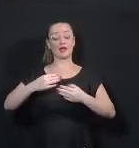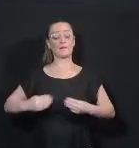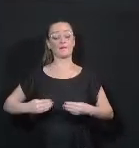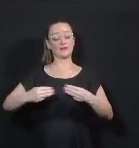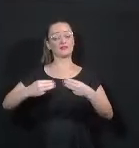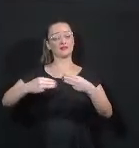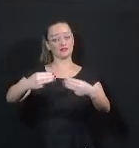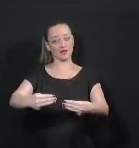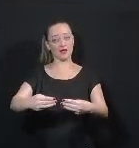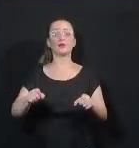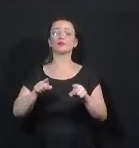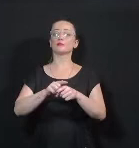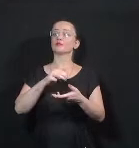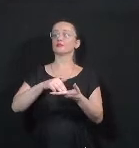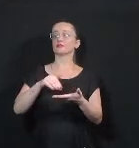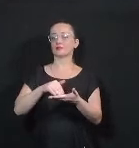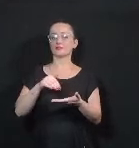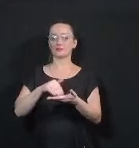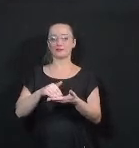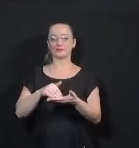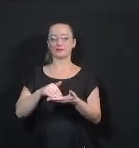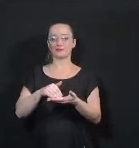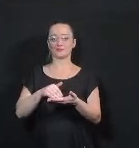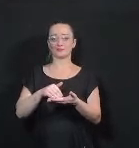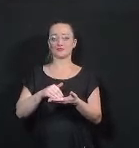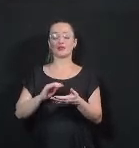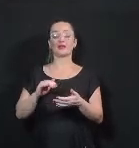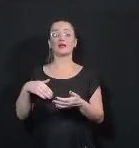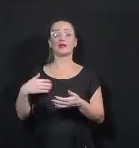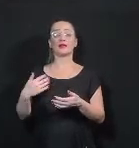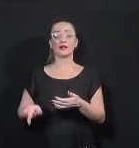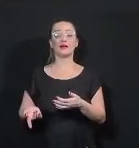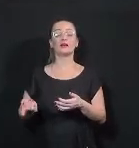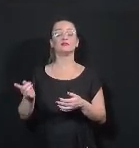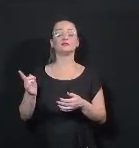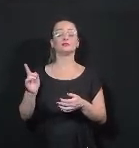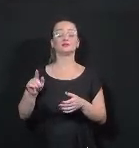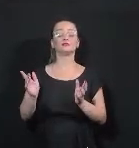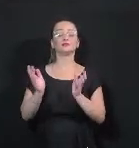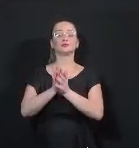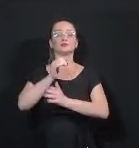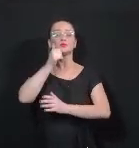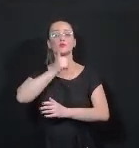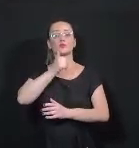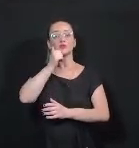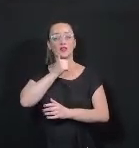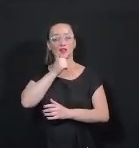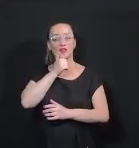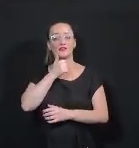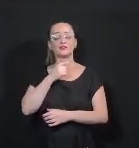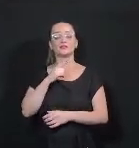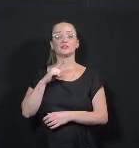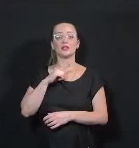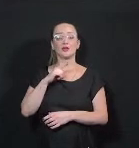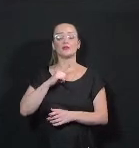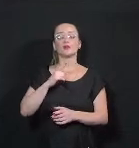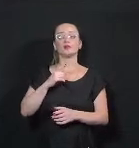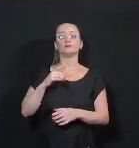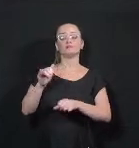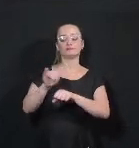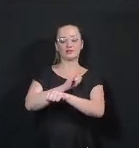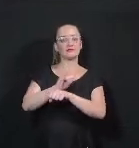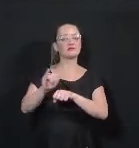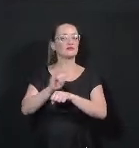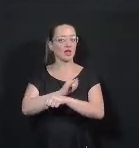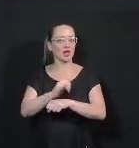secretarias, subsecretarias. E assim, foi aí que elas tiveram condições